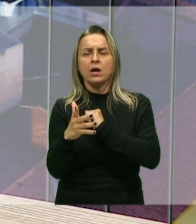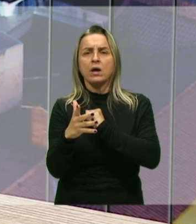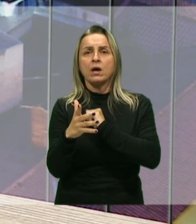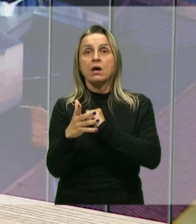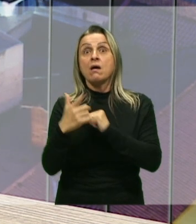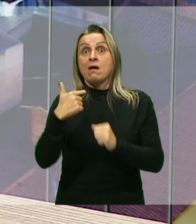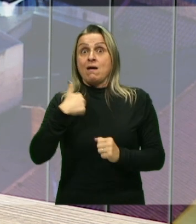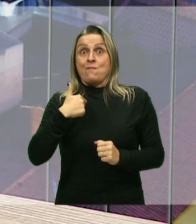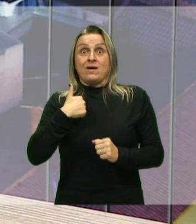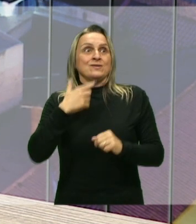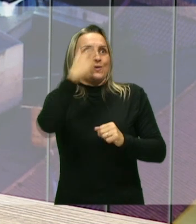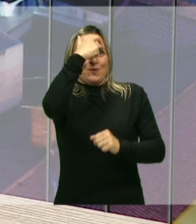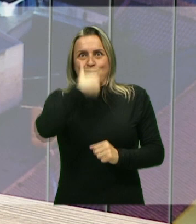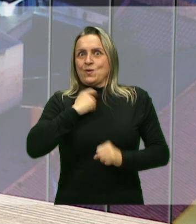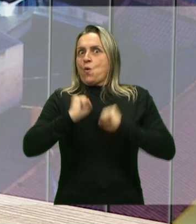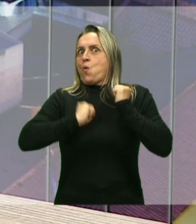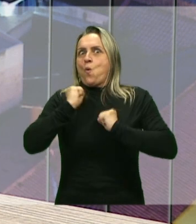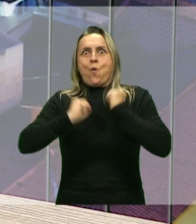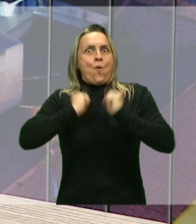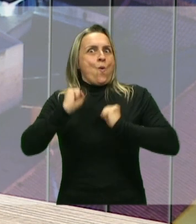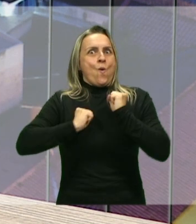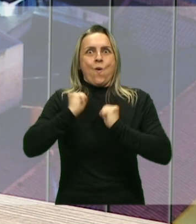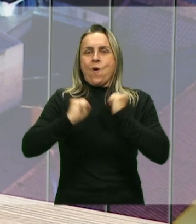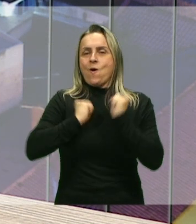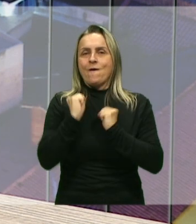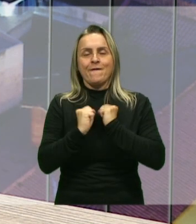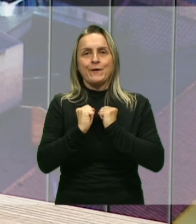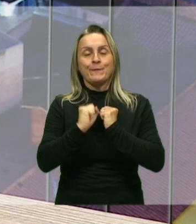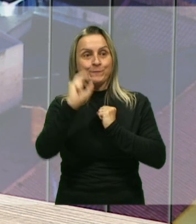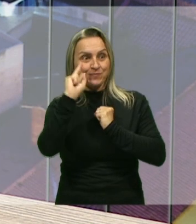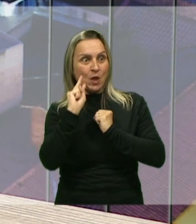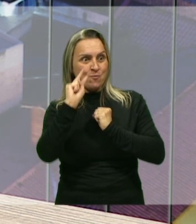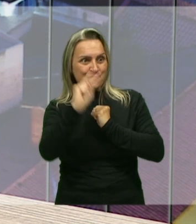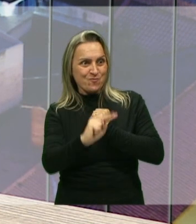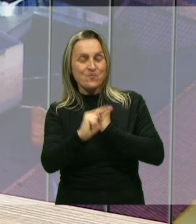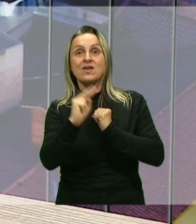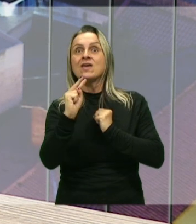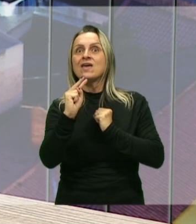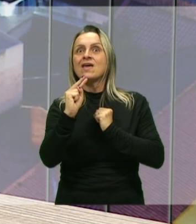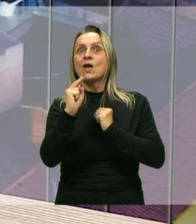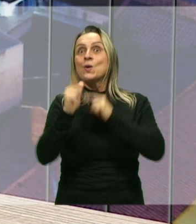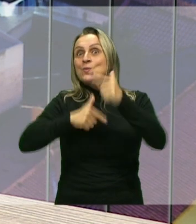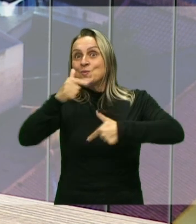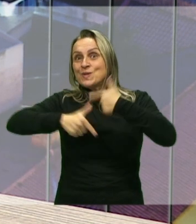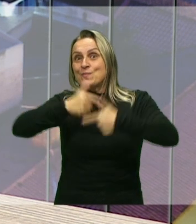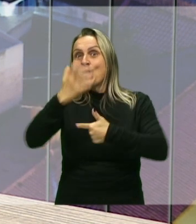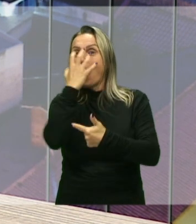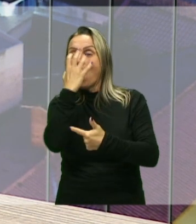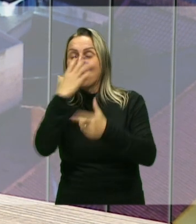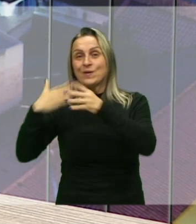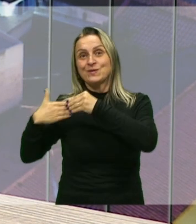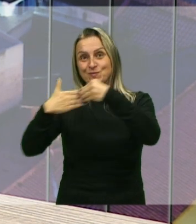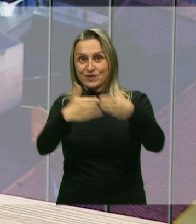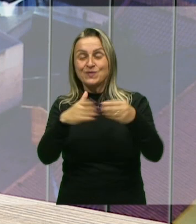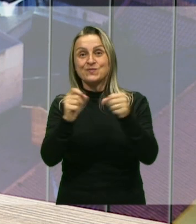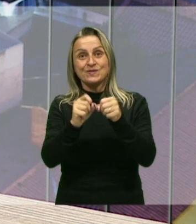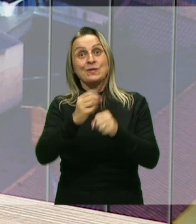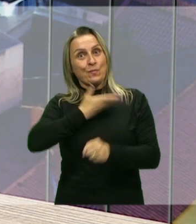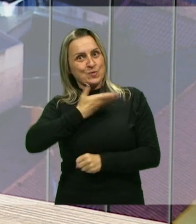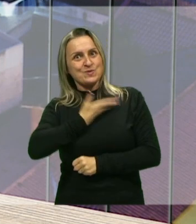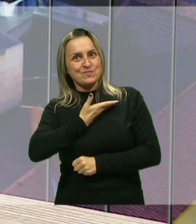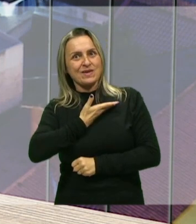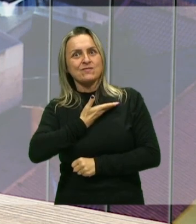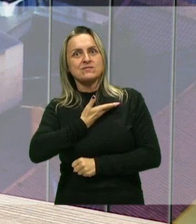pessoa muito ansiosa, né? Então, por eu ver o que o trabalho que o cão-guia fazia com os meus amigos, que eu convivo muito, né, com usuários de